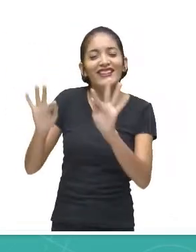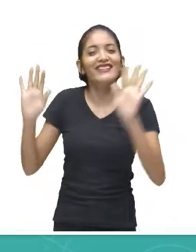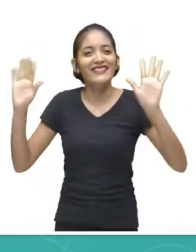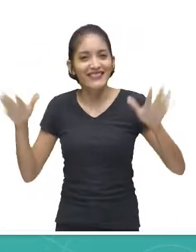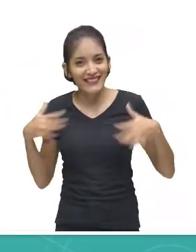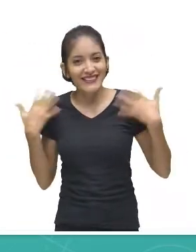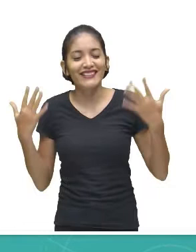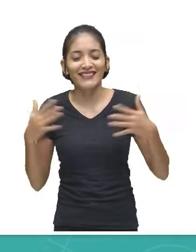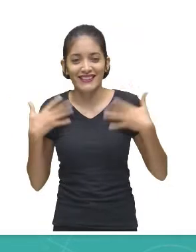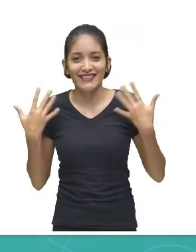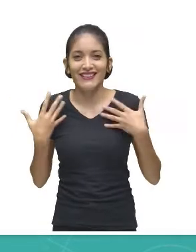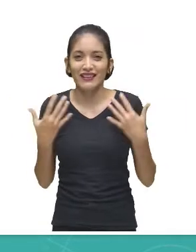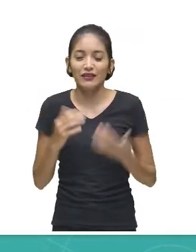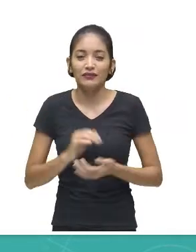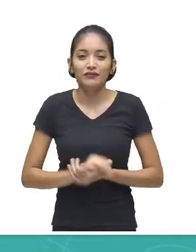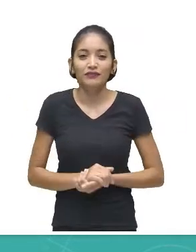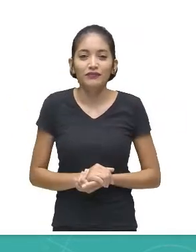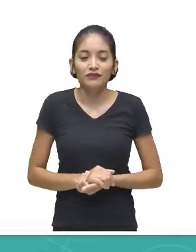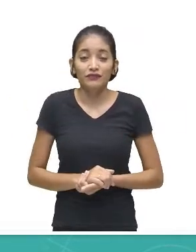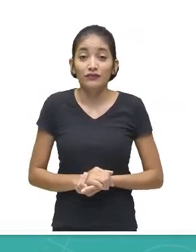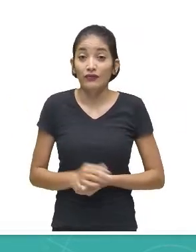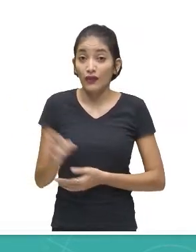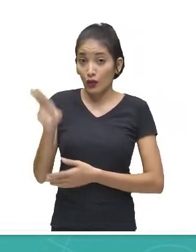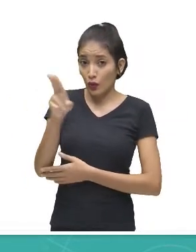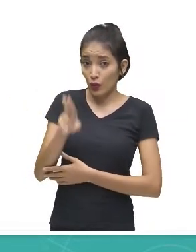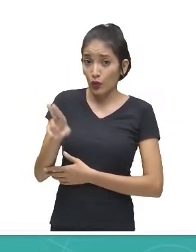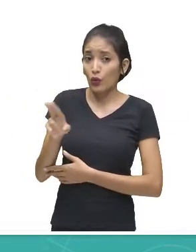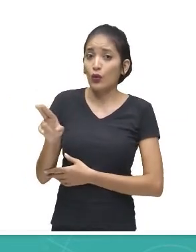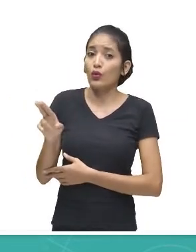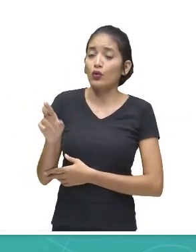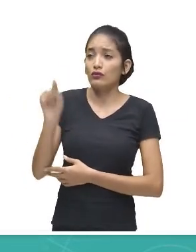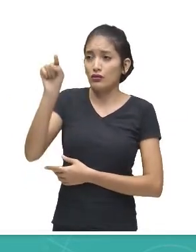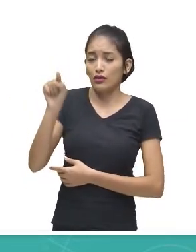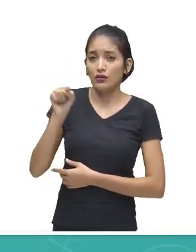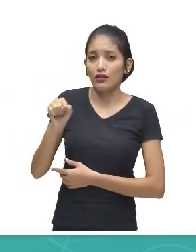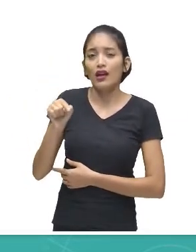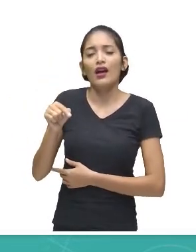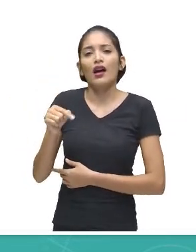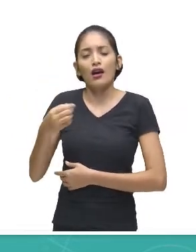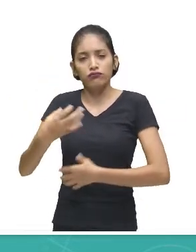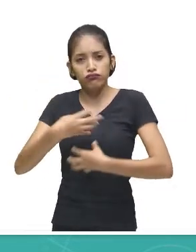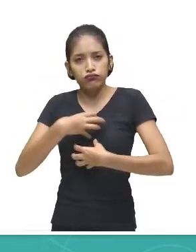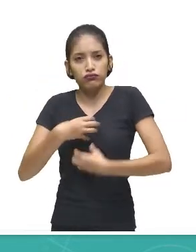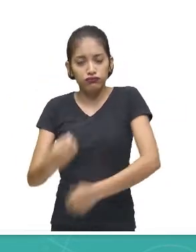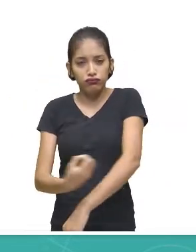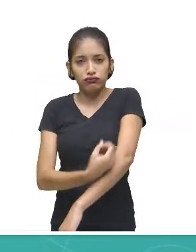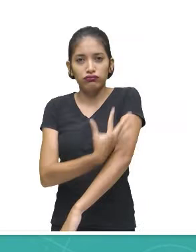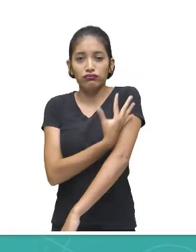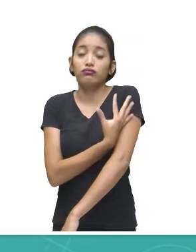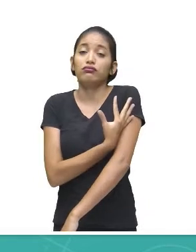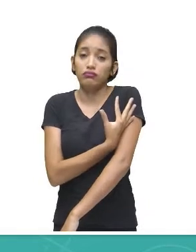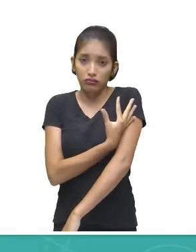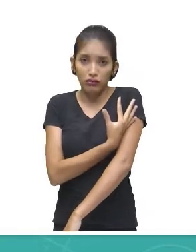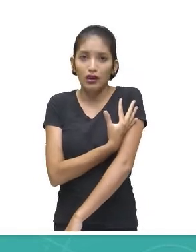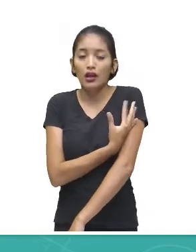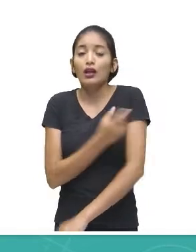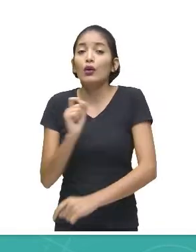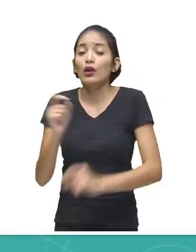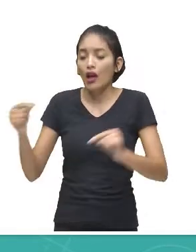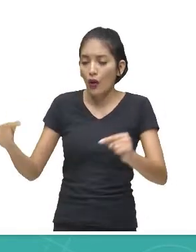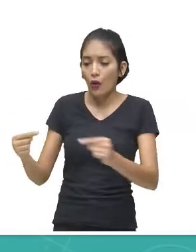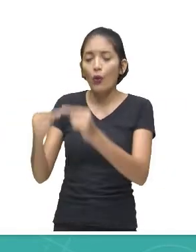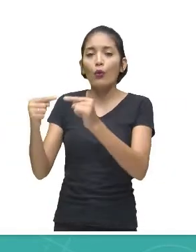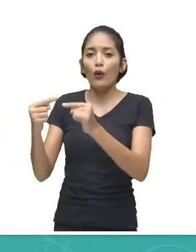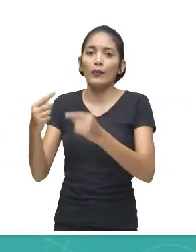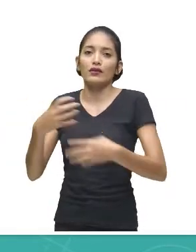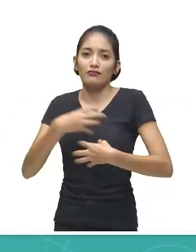alegre, né? Então, ele usa a exclamação para indicar essa emoção, já que a exclamação ela está muito ligada às nossas